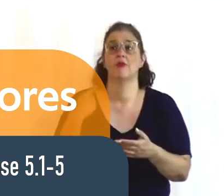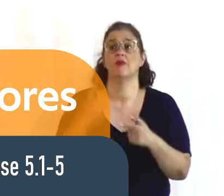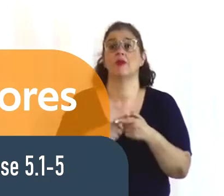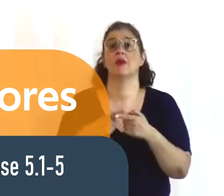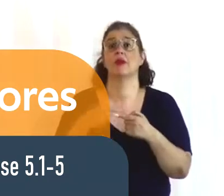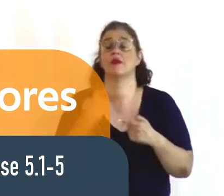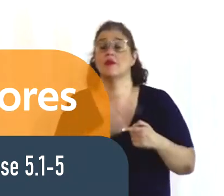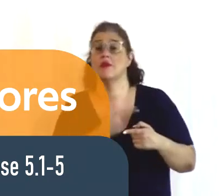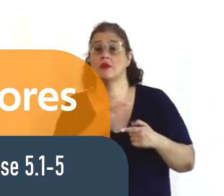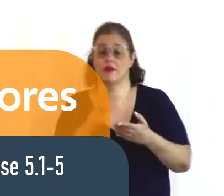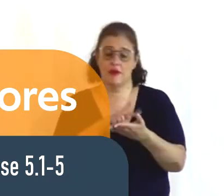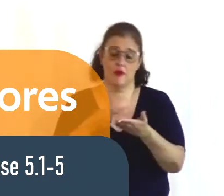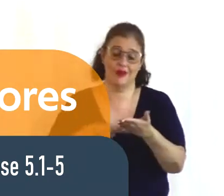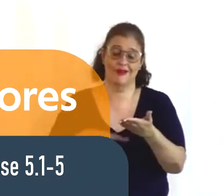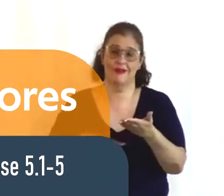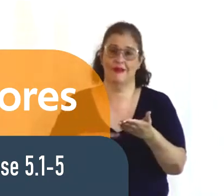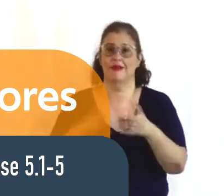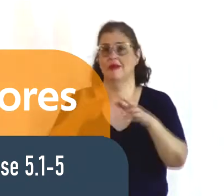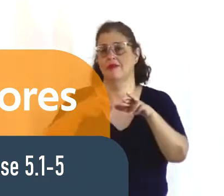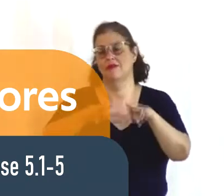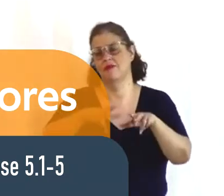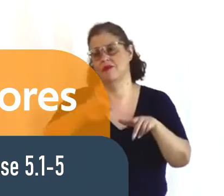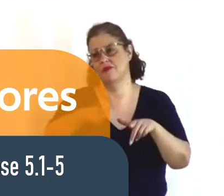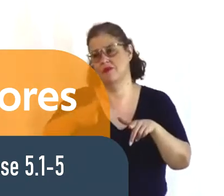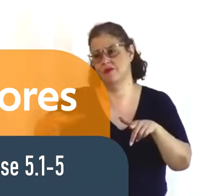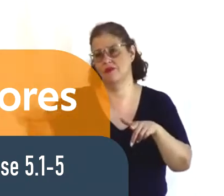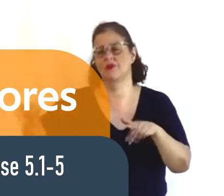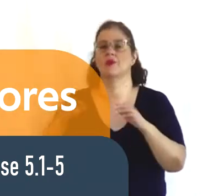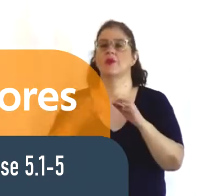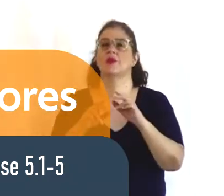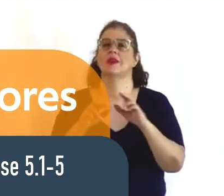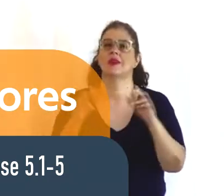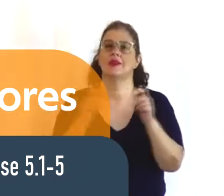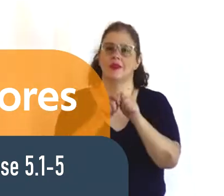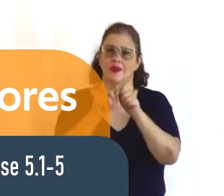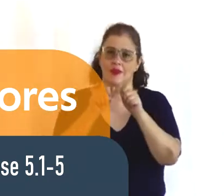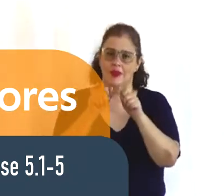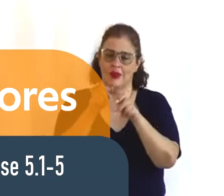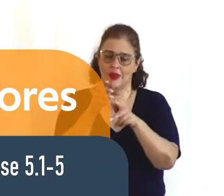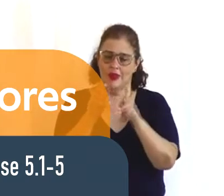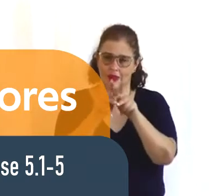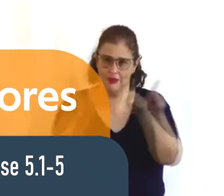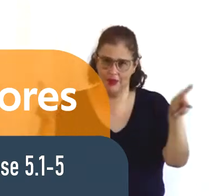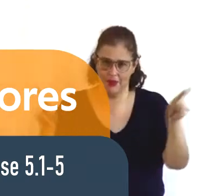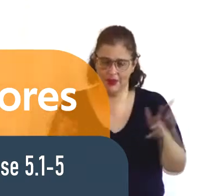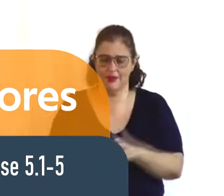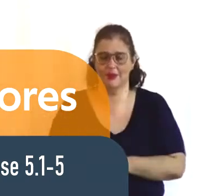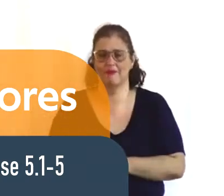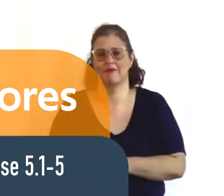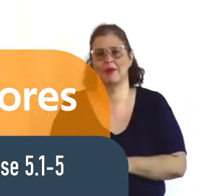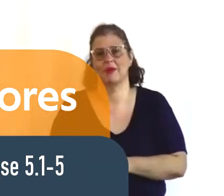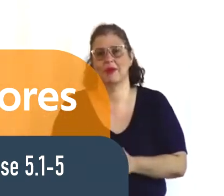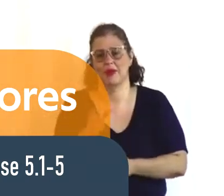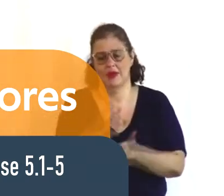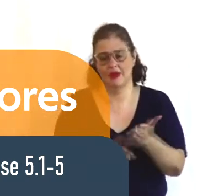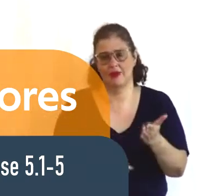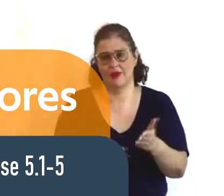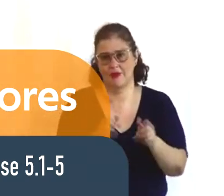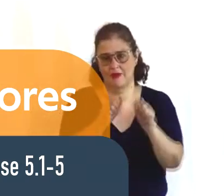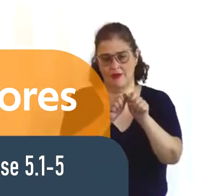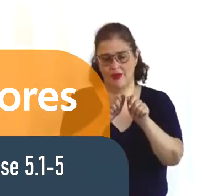outros textos no livro de Apocalipse. Então nós iniciaremos com a leitura de Apocalipse capítulo